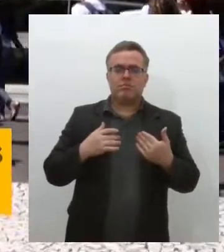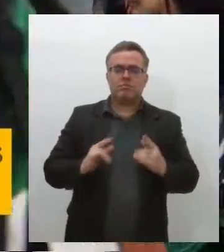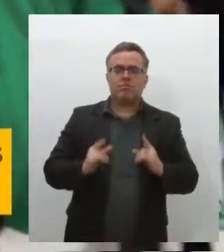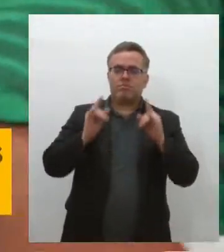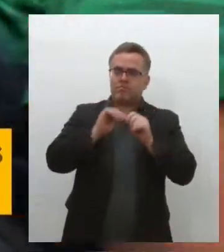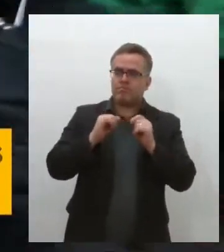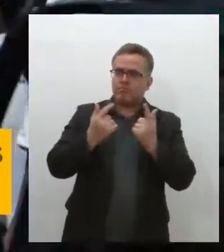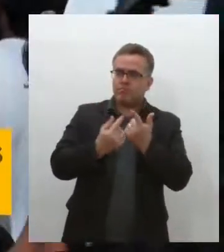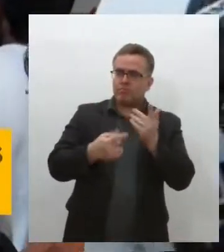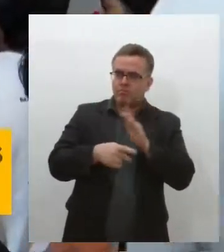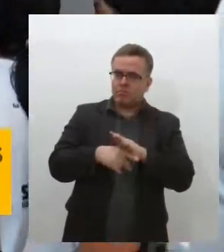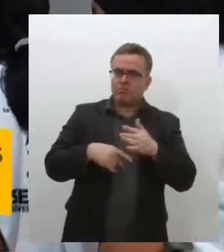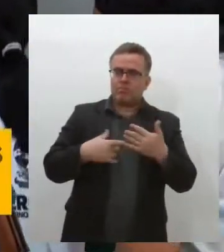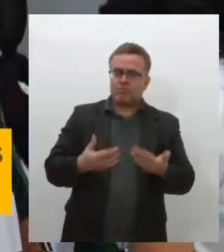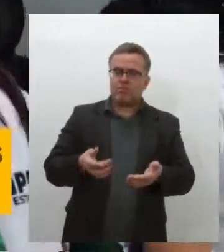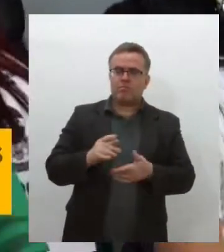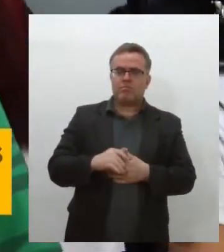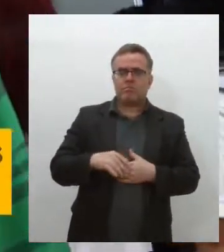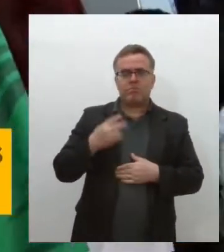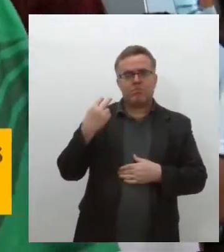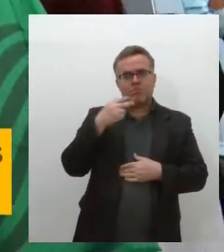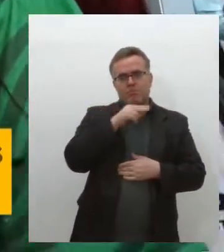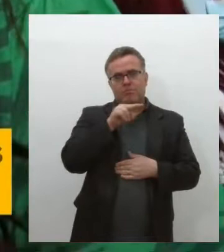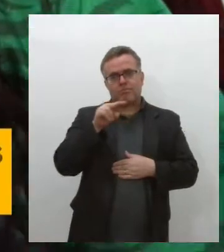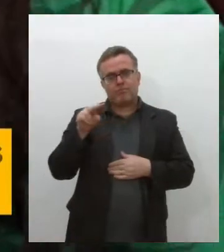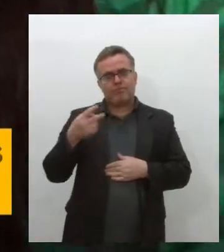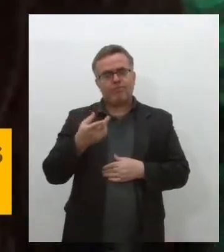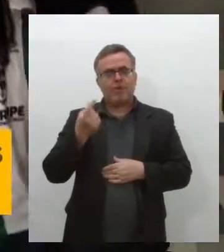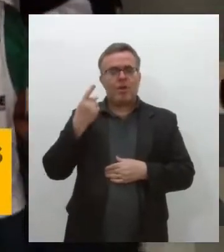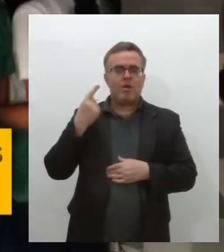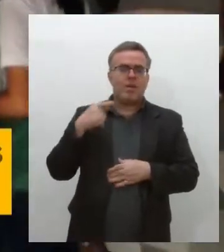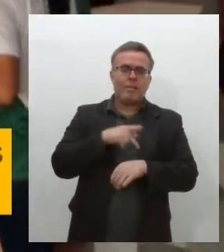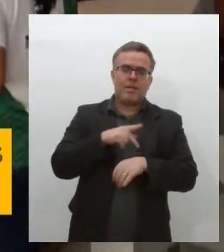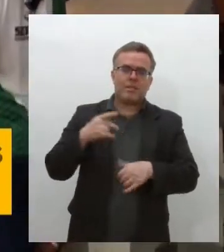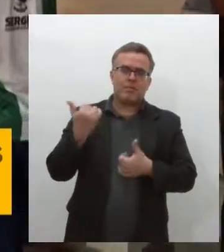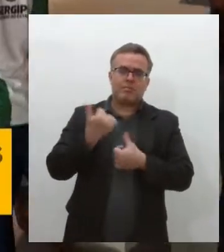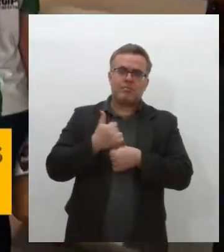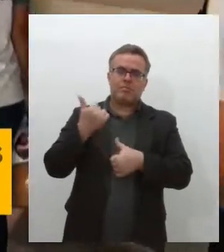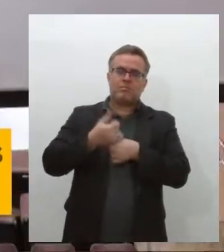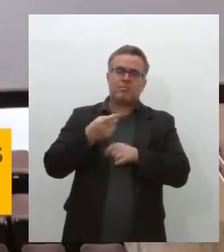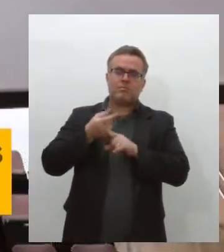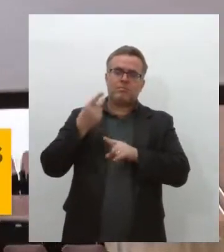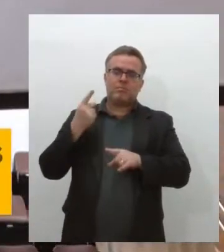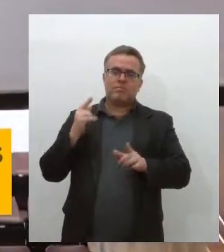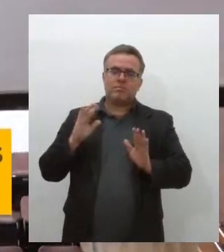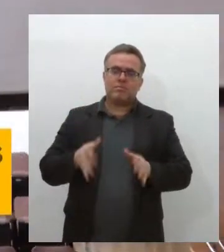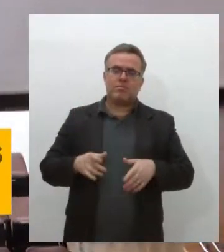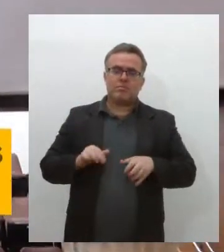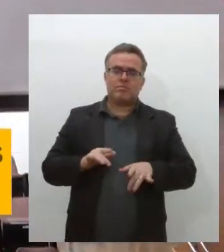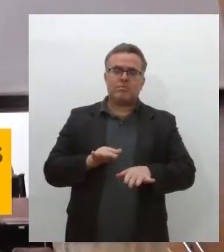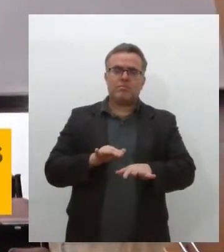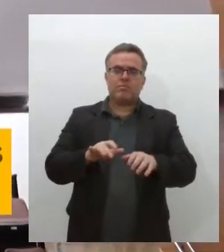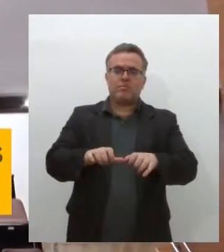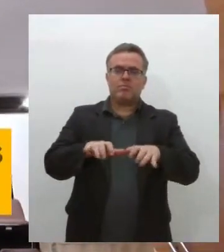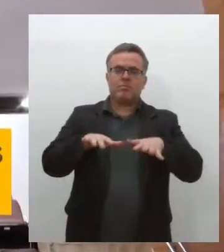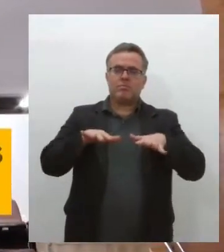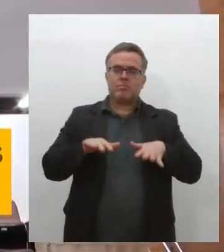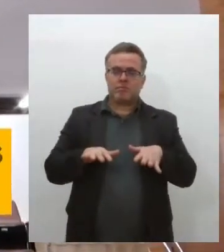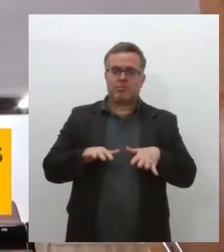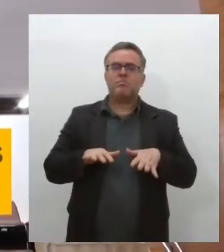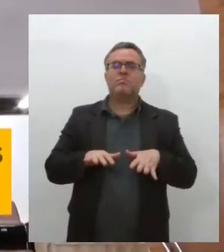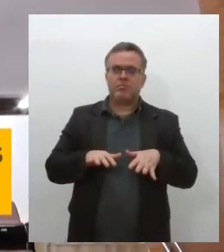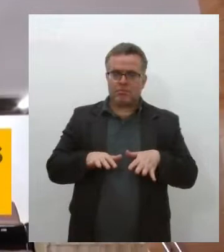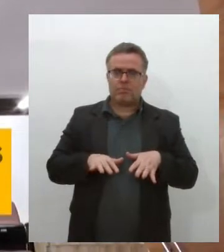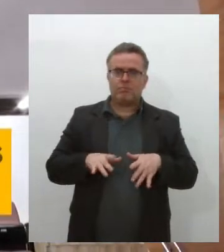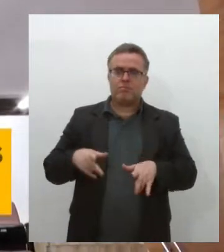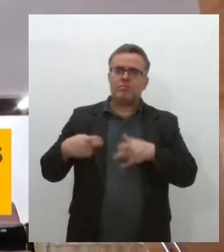Filho. Depois de verem a galeria dos antigos presidentes da ELESE, os alunos foram para a galeria do plenário. A visita faz parte de um